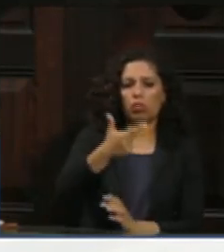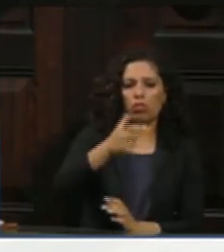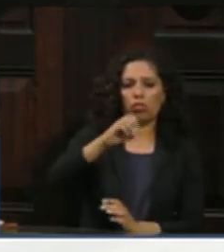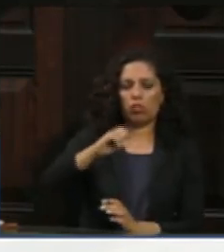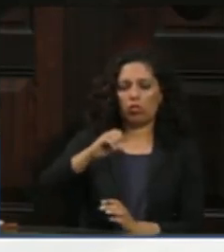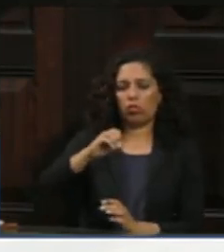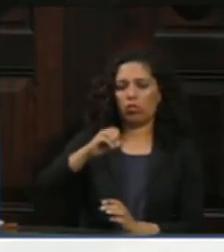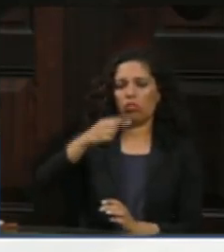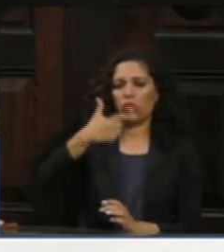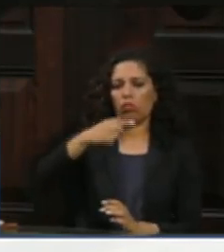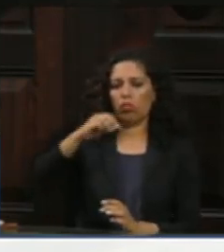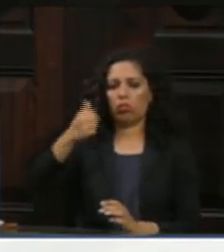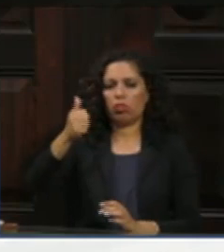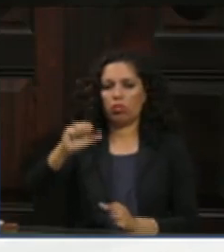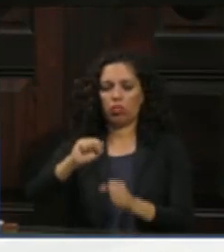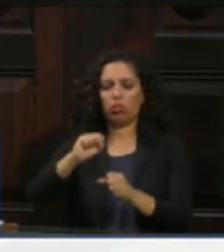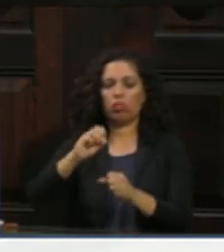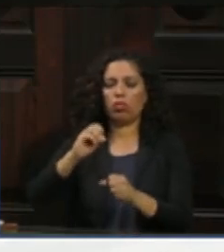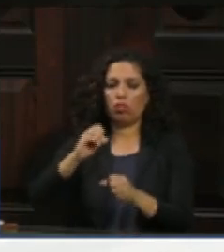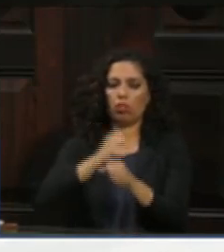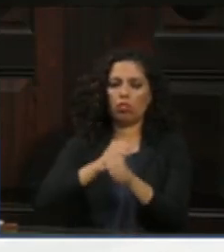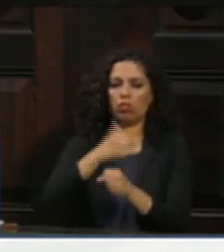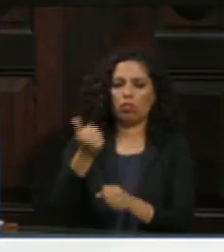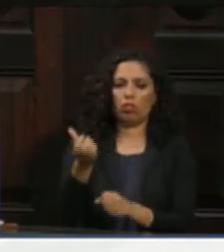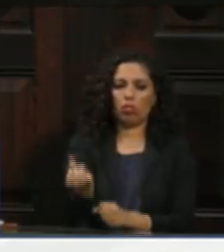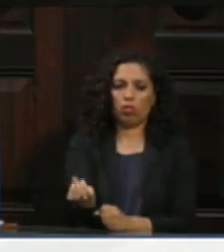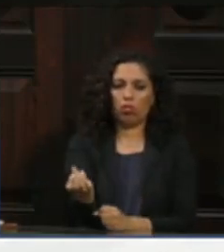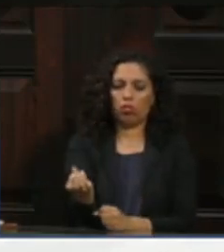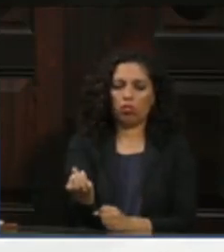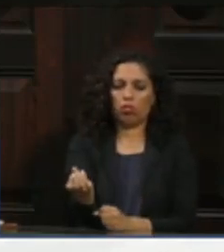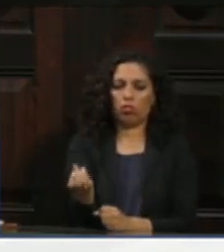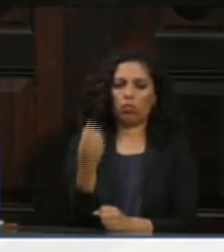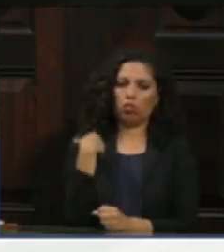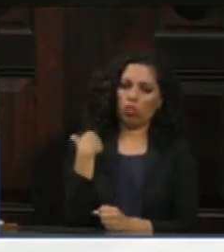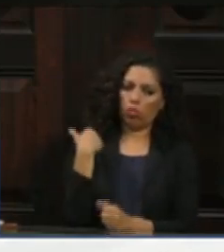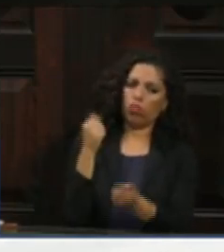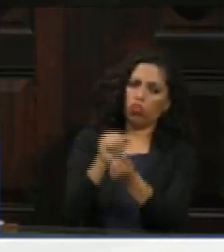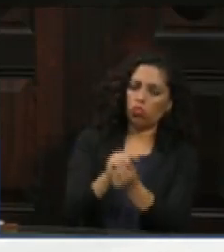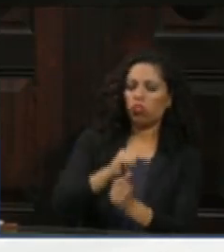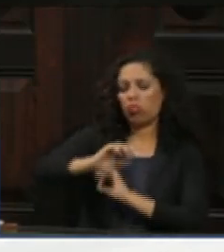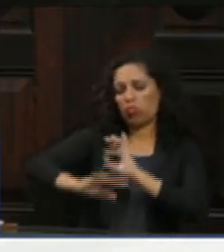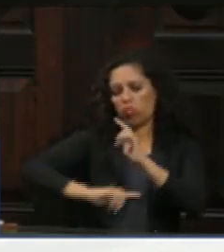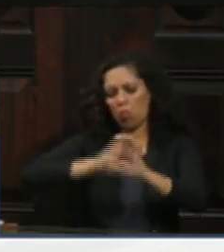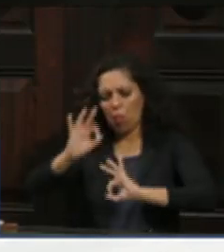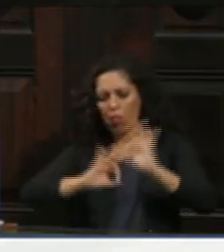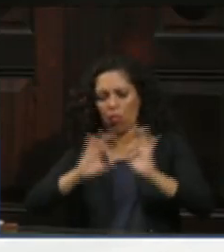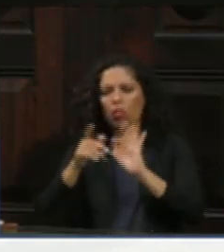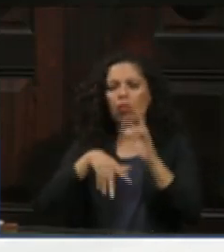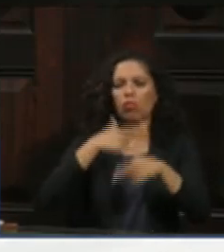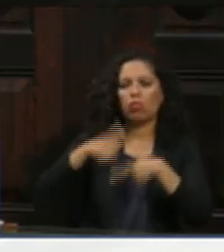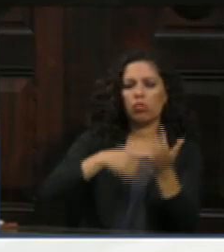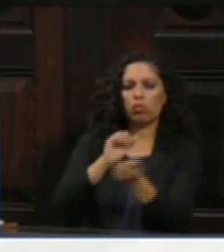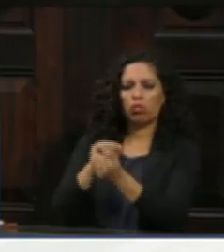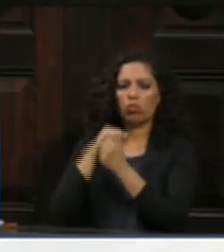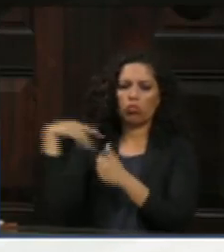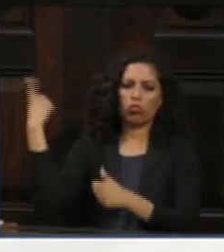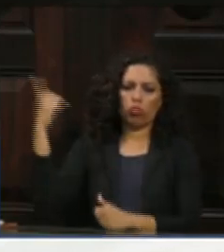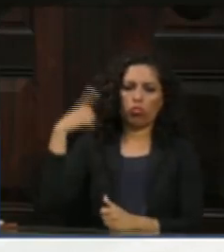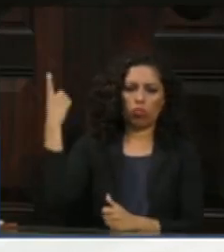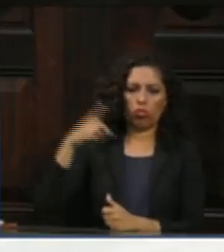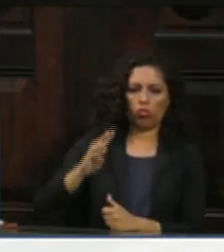da Fundação CCIERJ, porque esse projeto ele define claramente quais são os órgãos da Fundação,